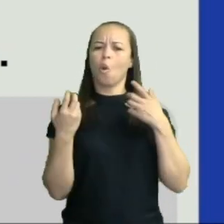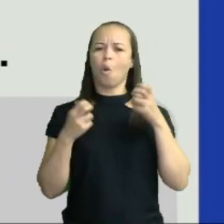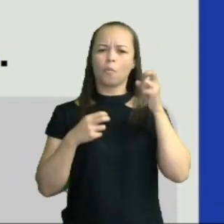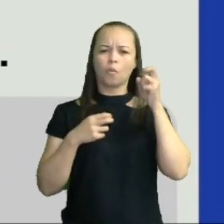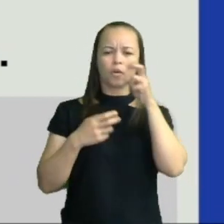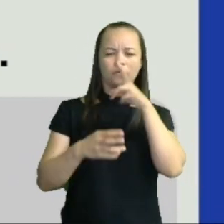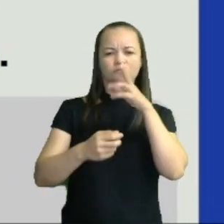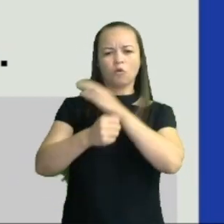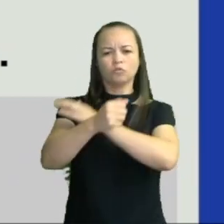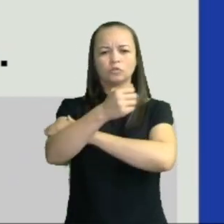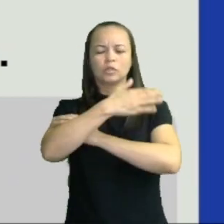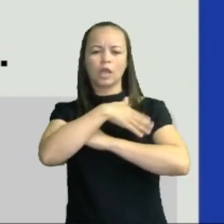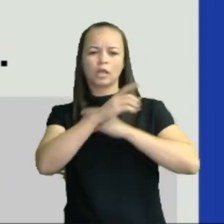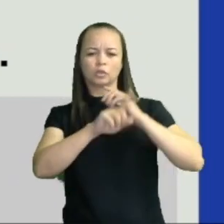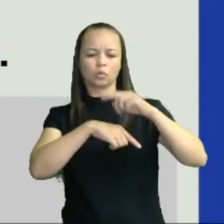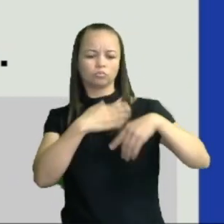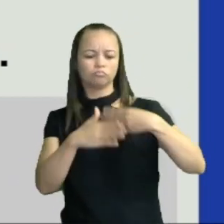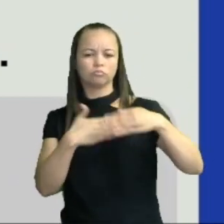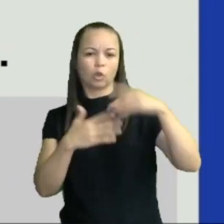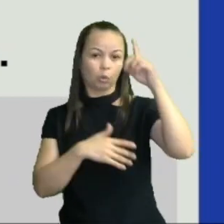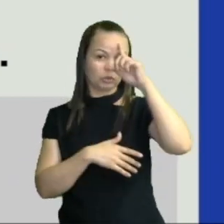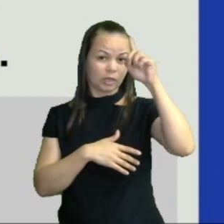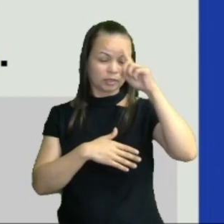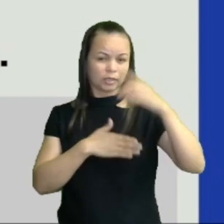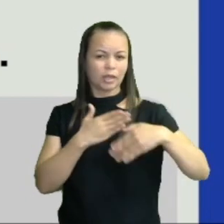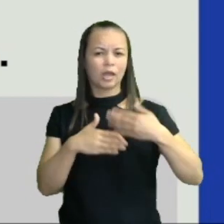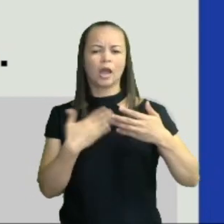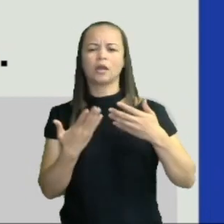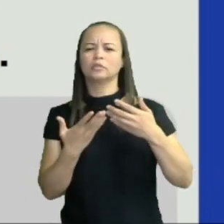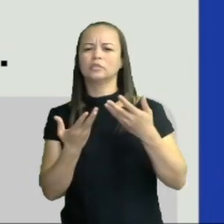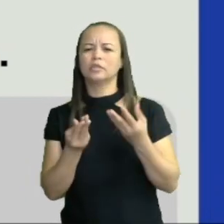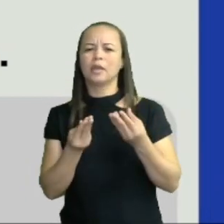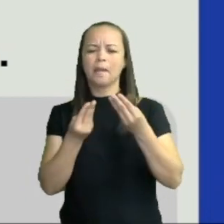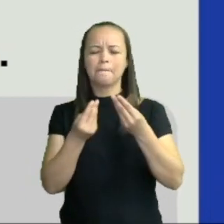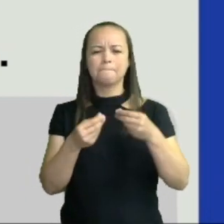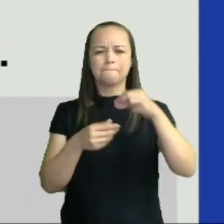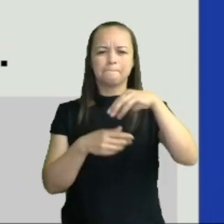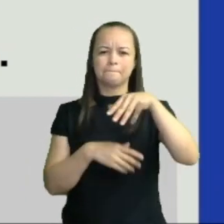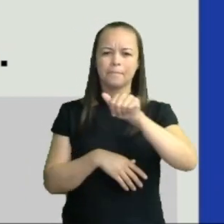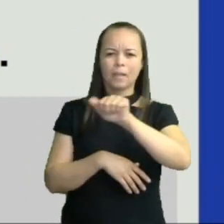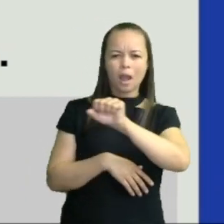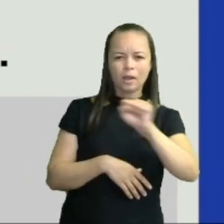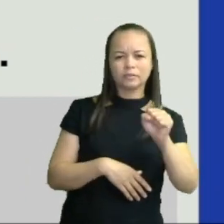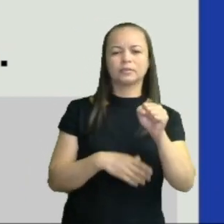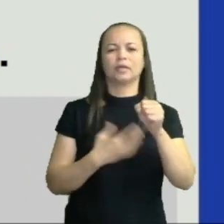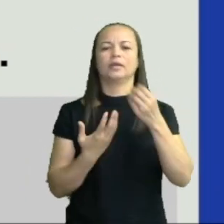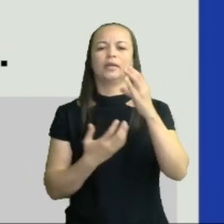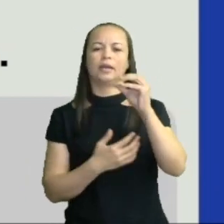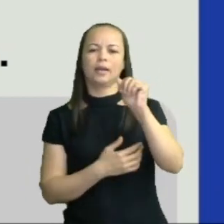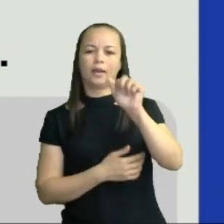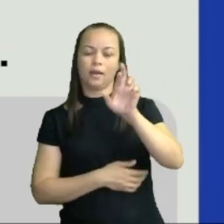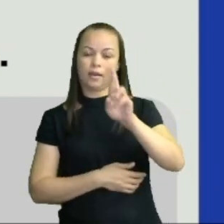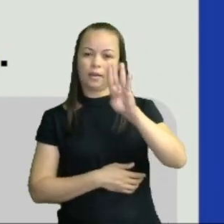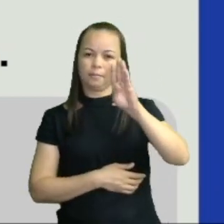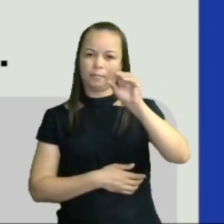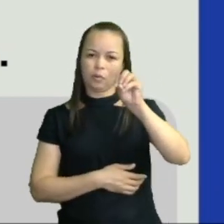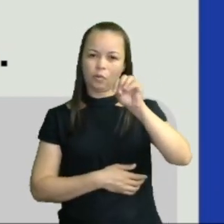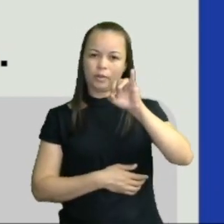as atividades diárias. São todos os tipos de massas e carboidratos, tá?